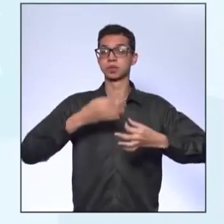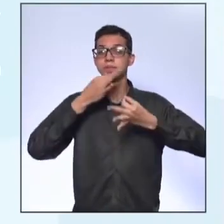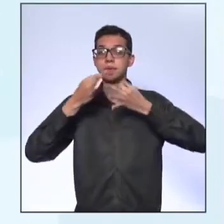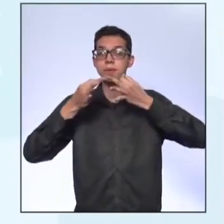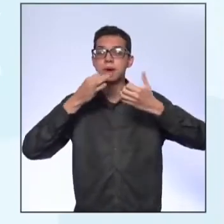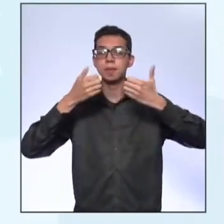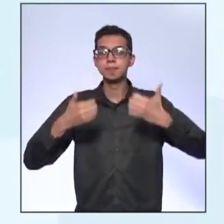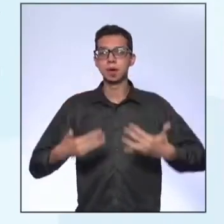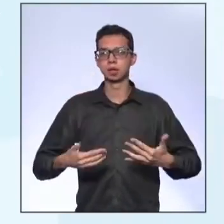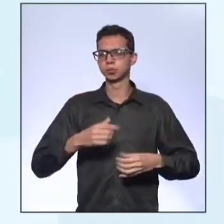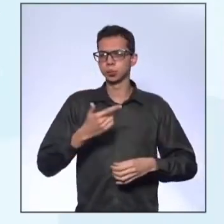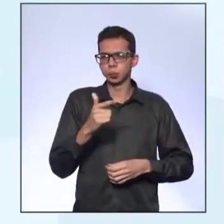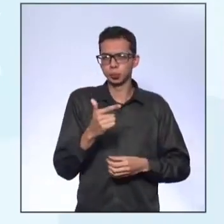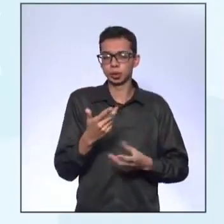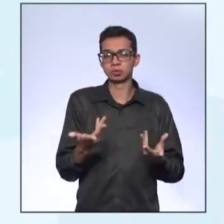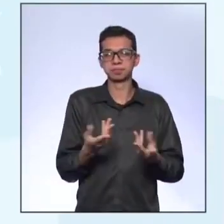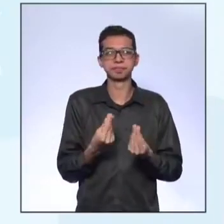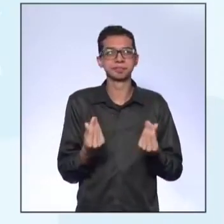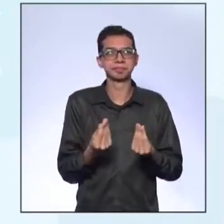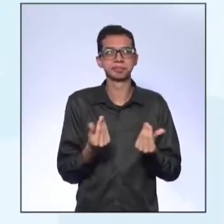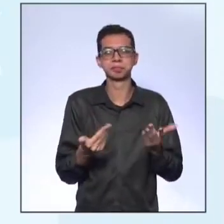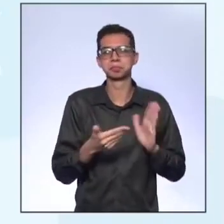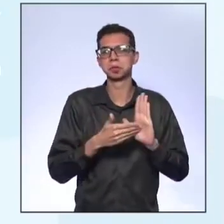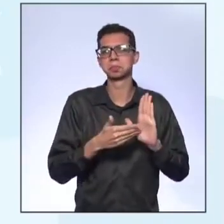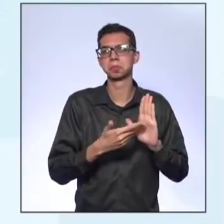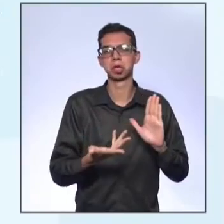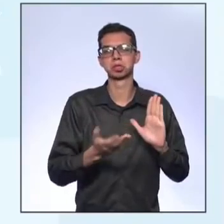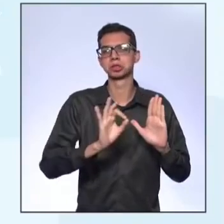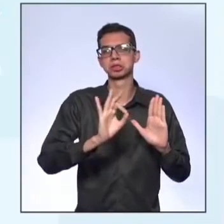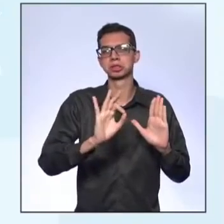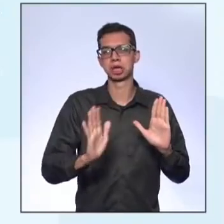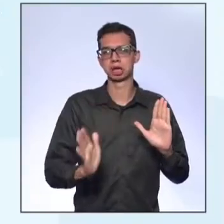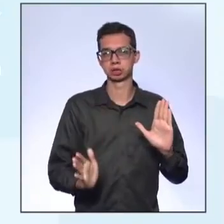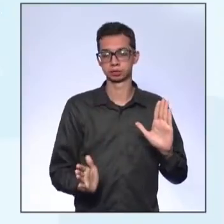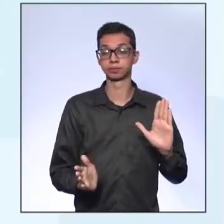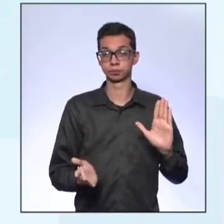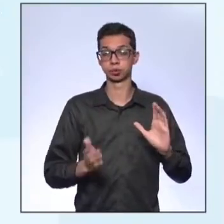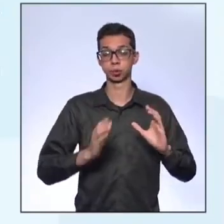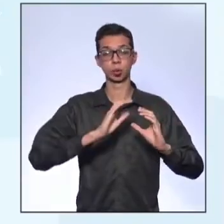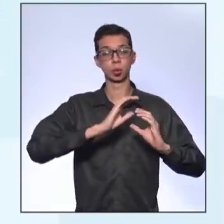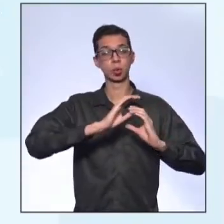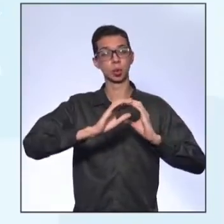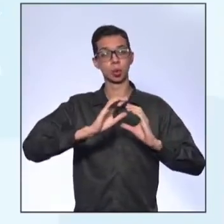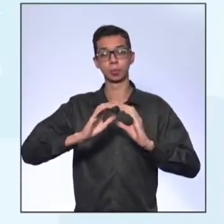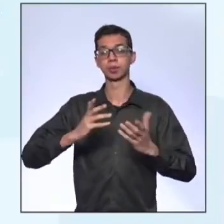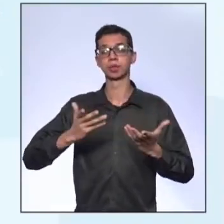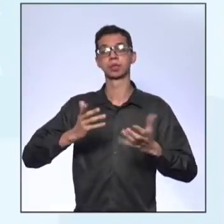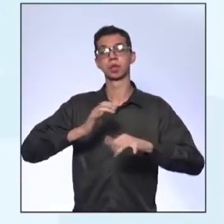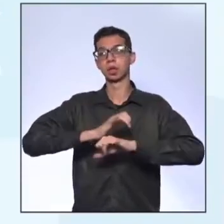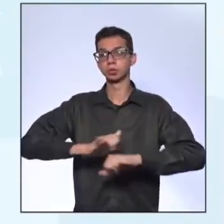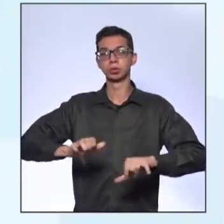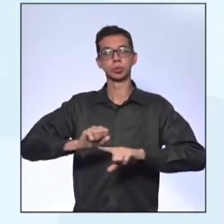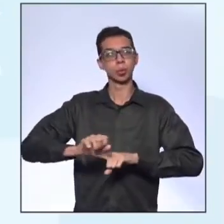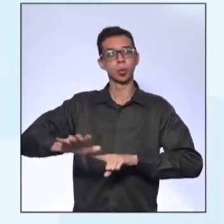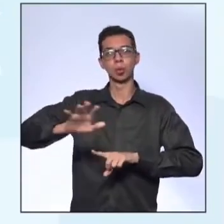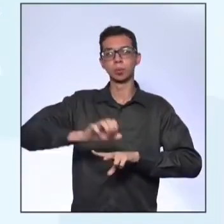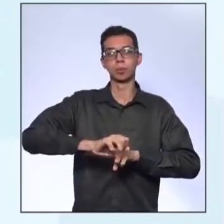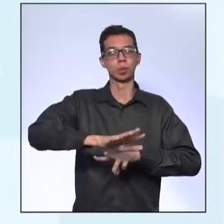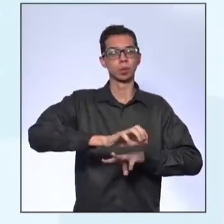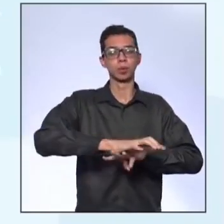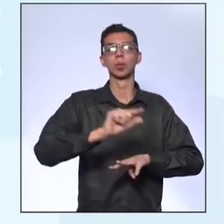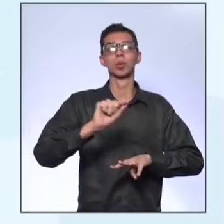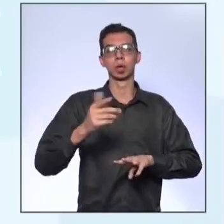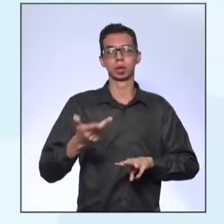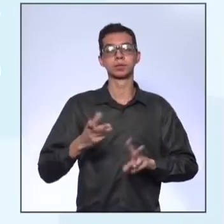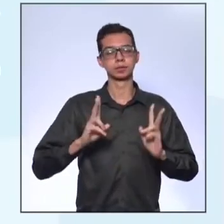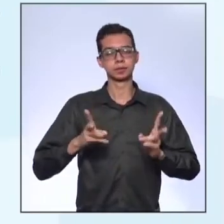texto expositivo, vai sair da proposta. Pelos meios de comunicação, que geralmente aborda temas da atualidade. Aí vem a outra, um